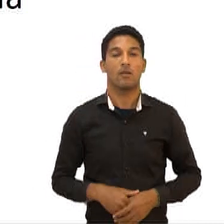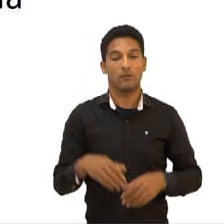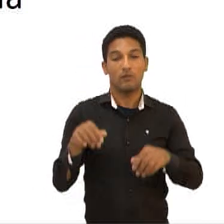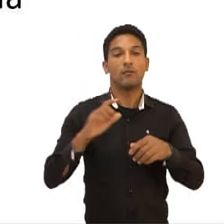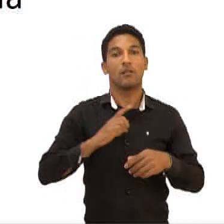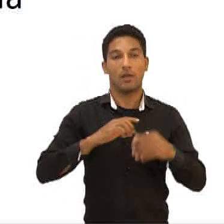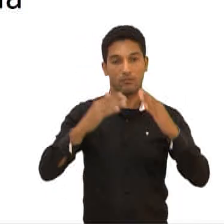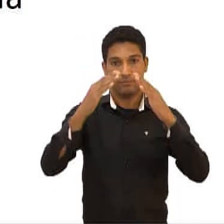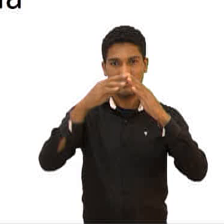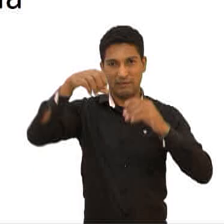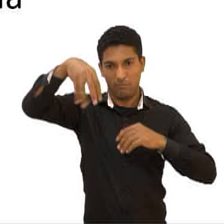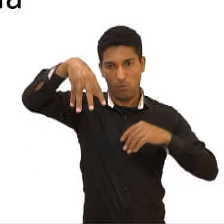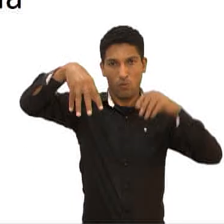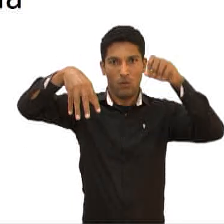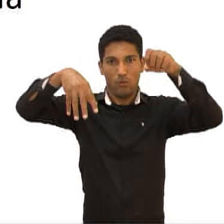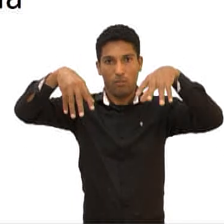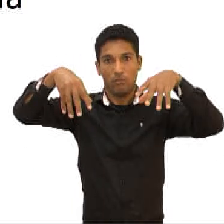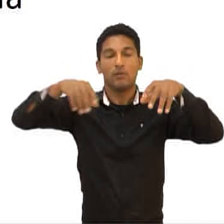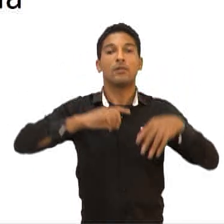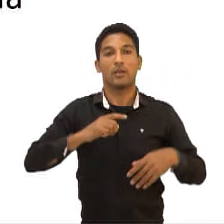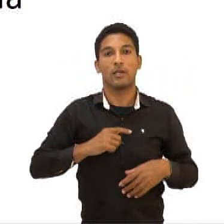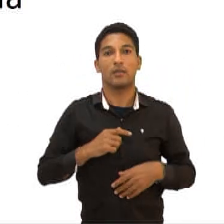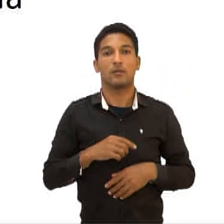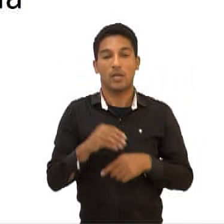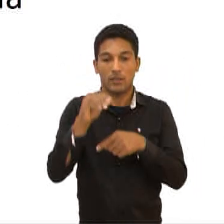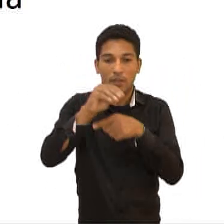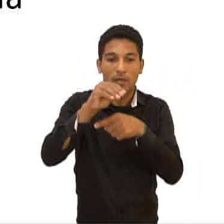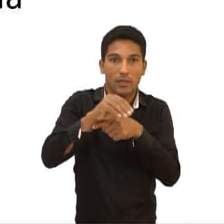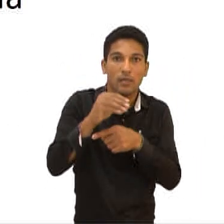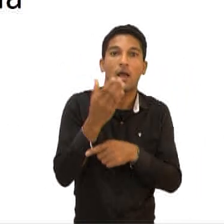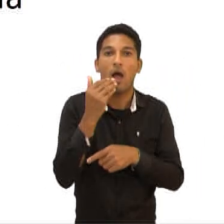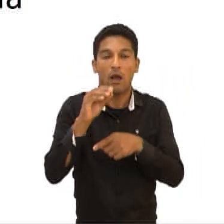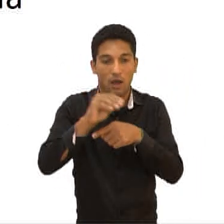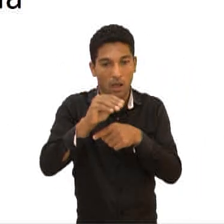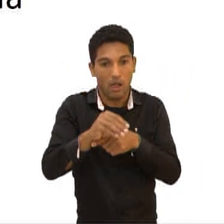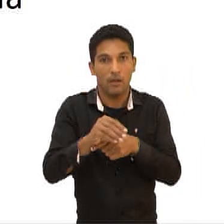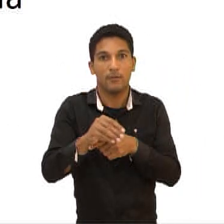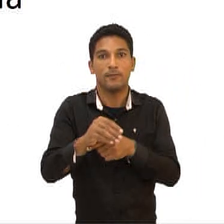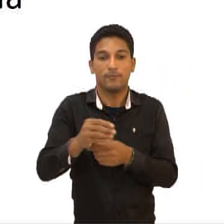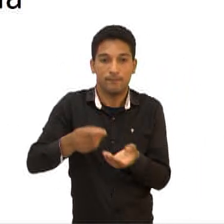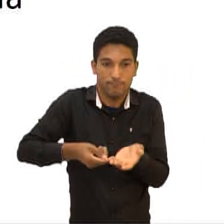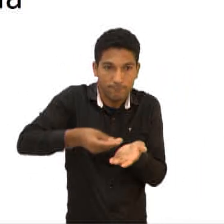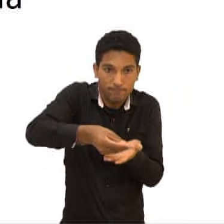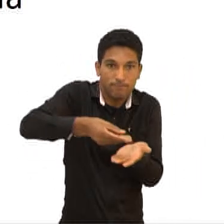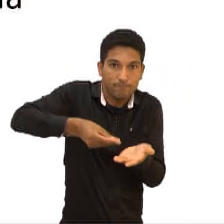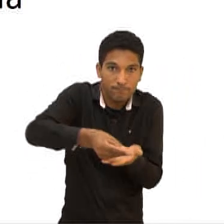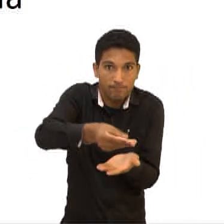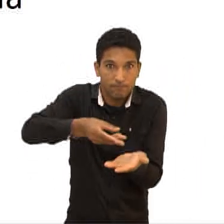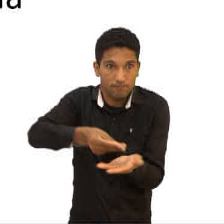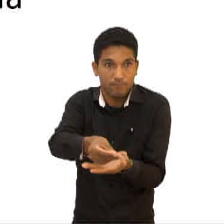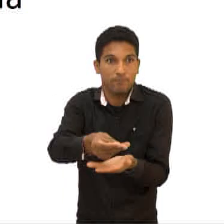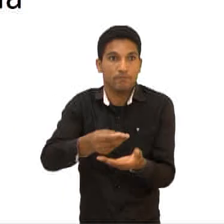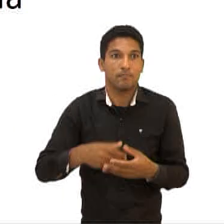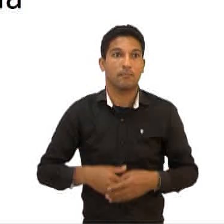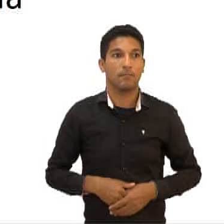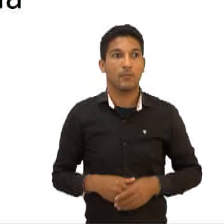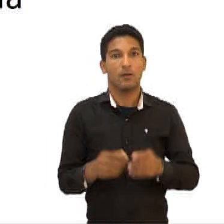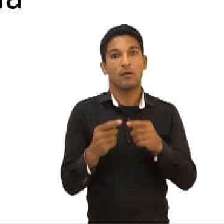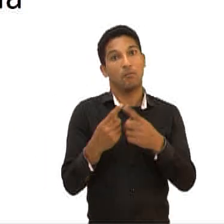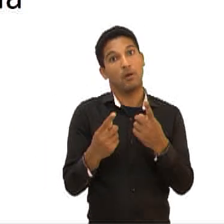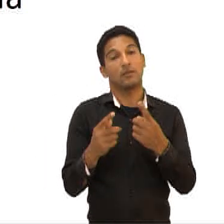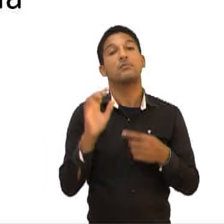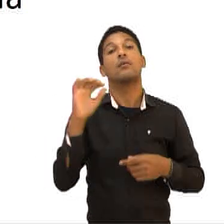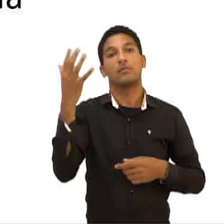iluminação, alimentação balanceada. Inclusive, isso está trazendo alguns problemas aí para a carne